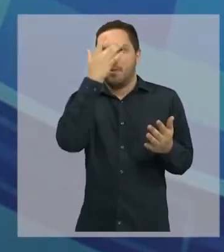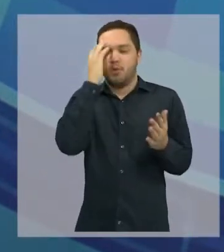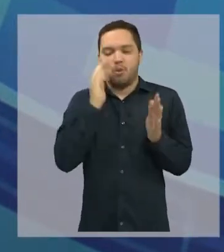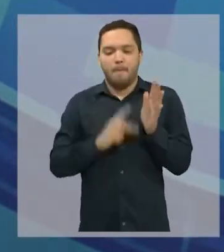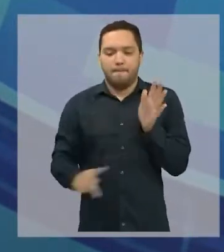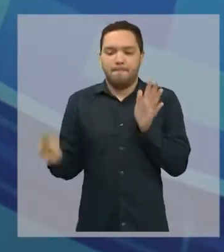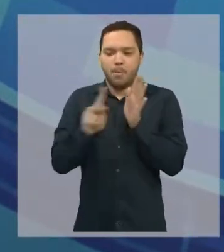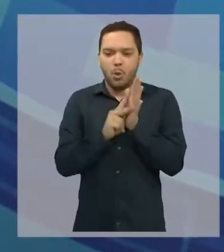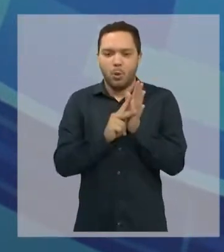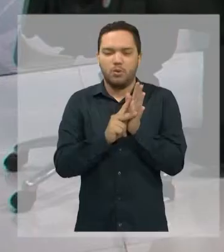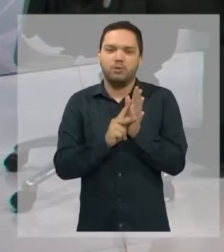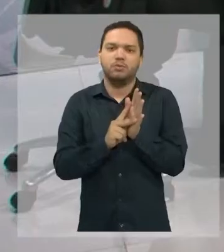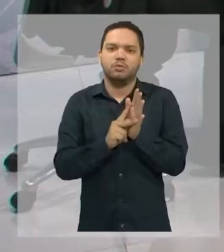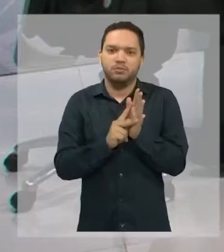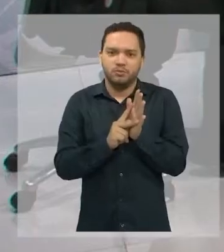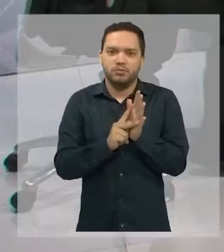dono